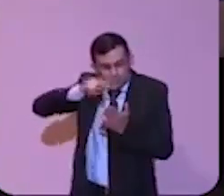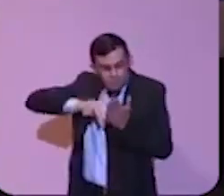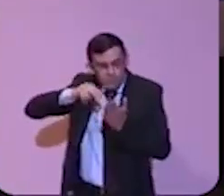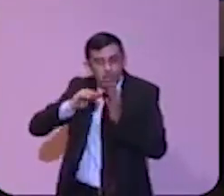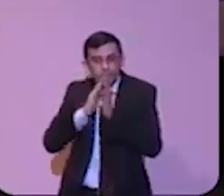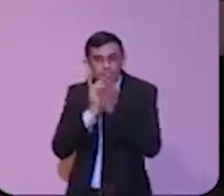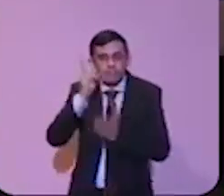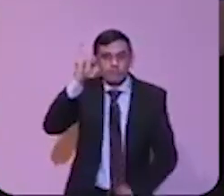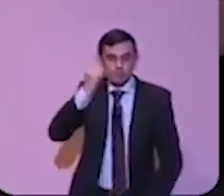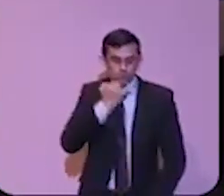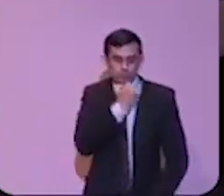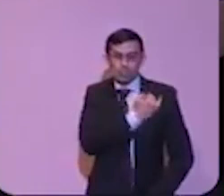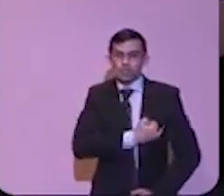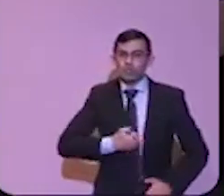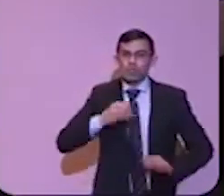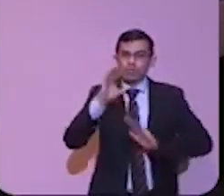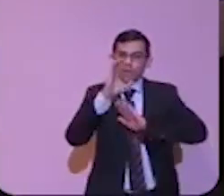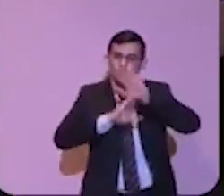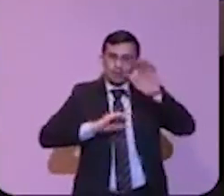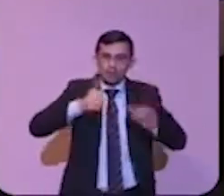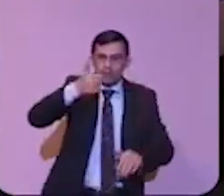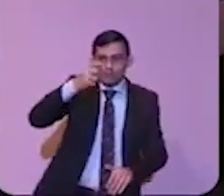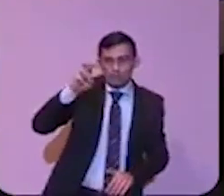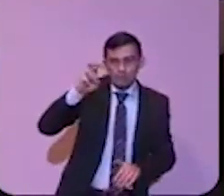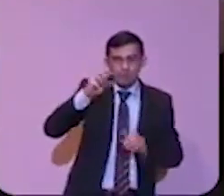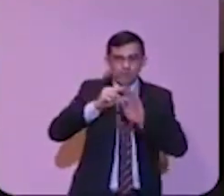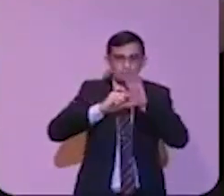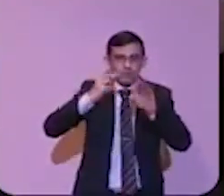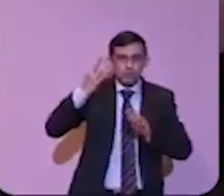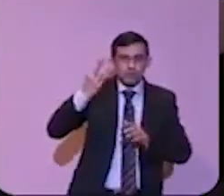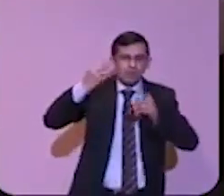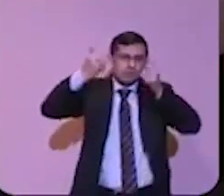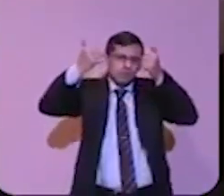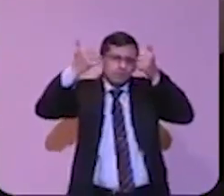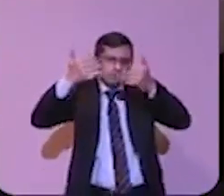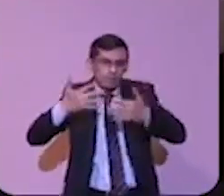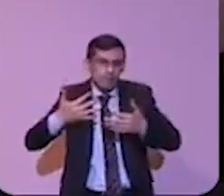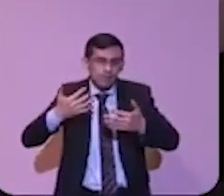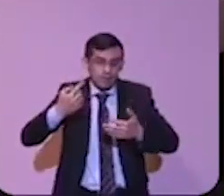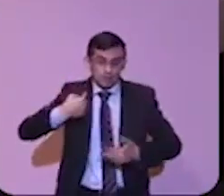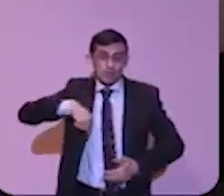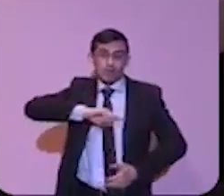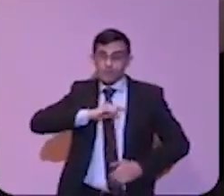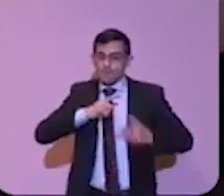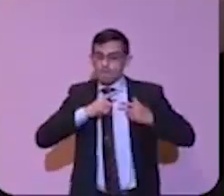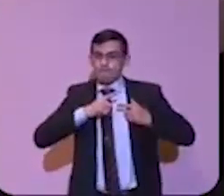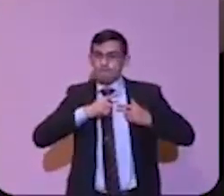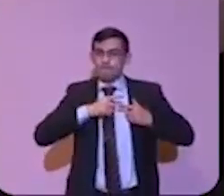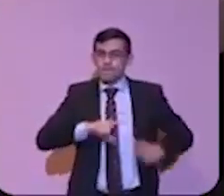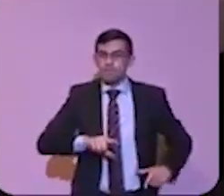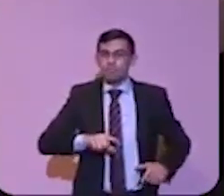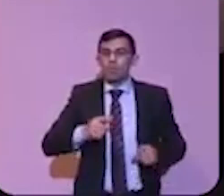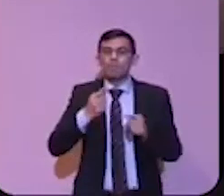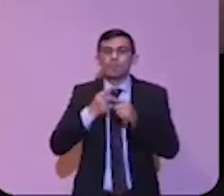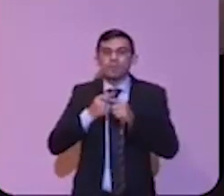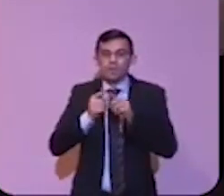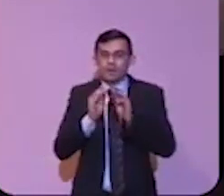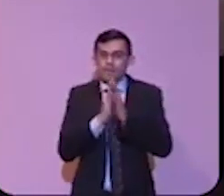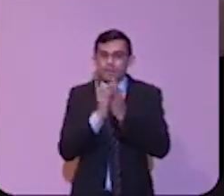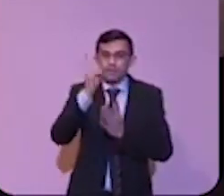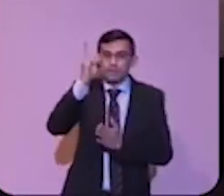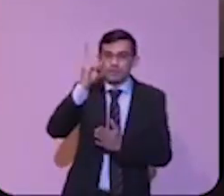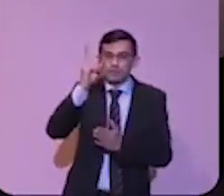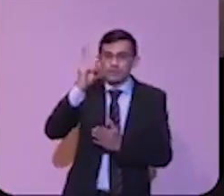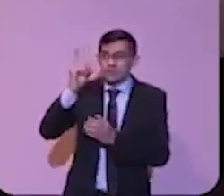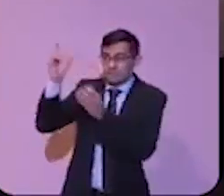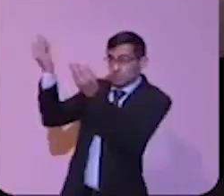Deus? João capítulo 15, versículo 3 vai dizer que nós estamos limpos por causa da palavra que o